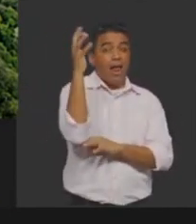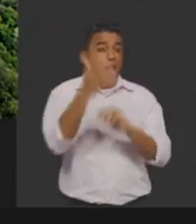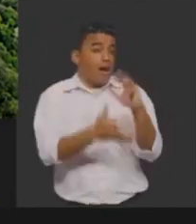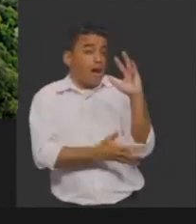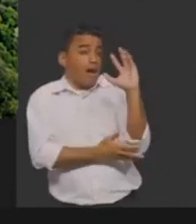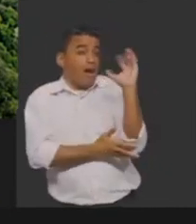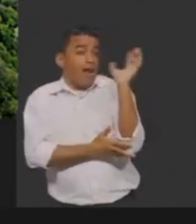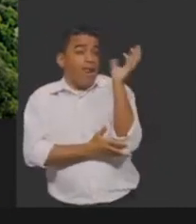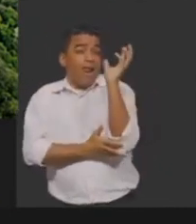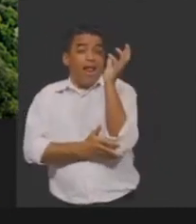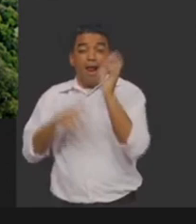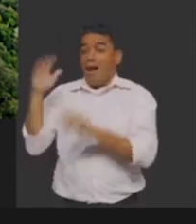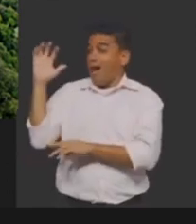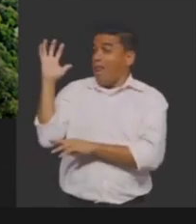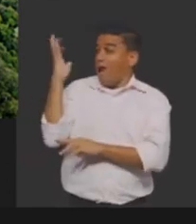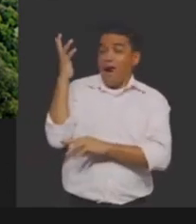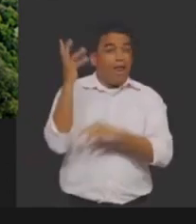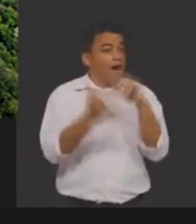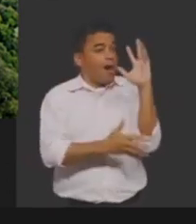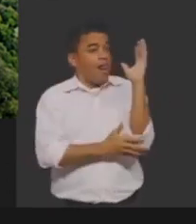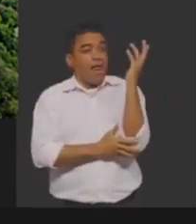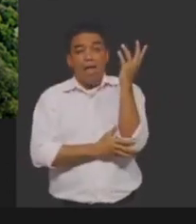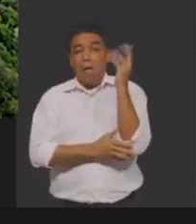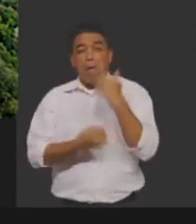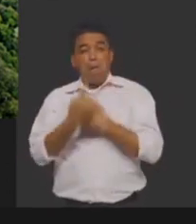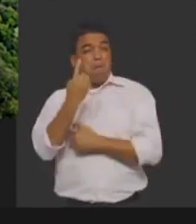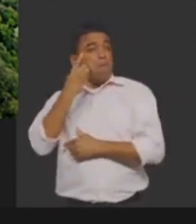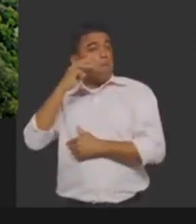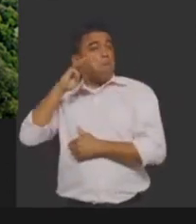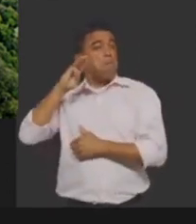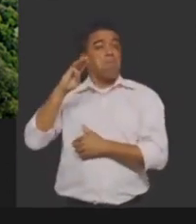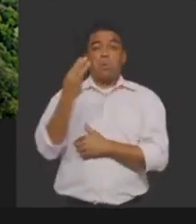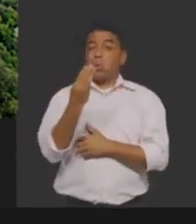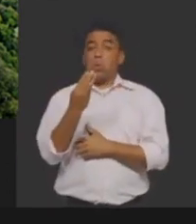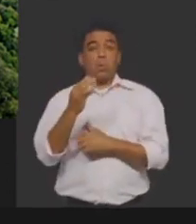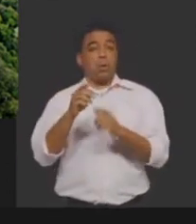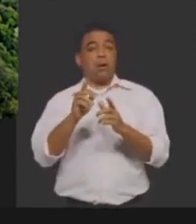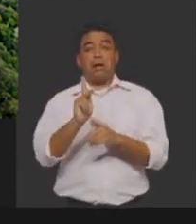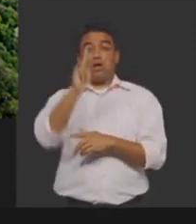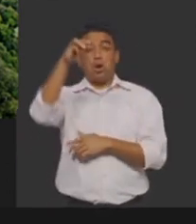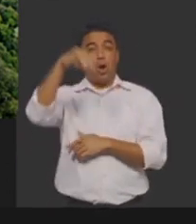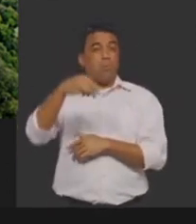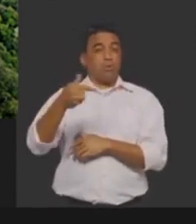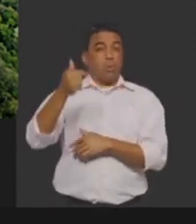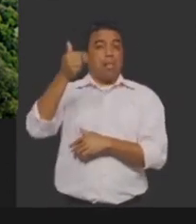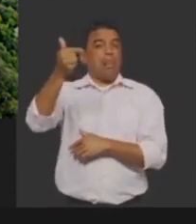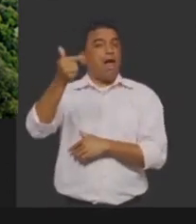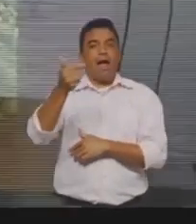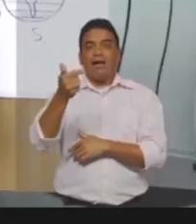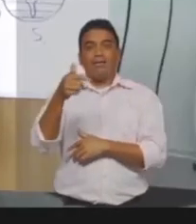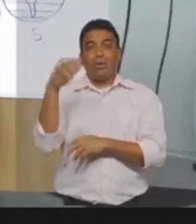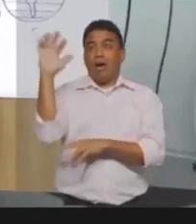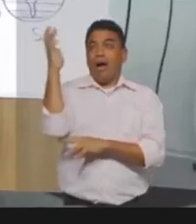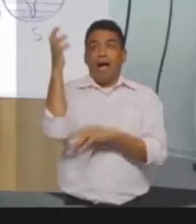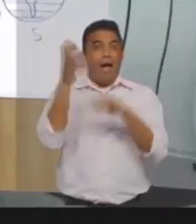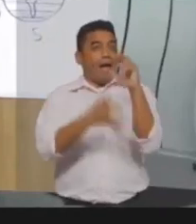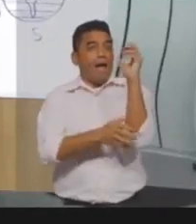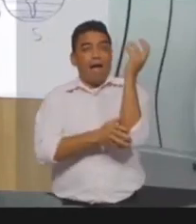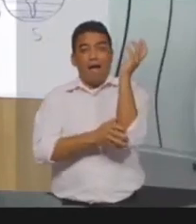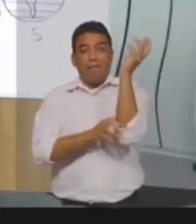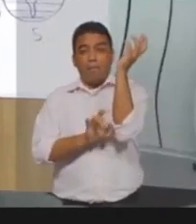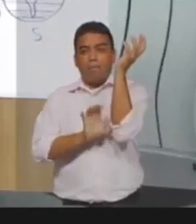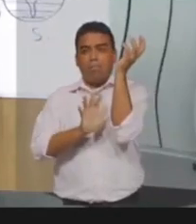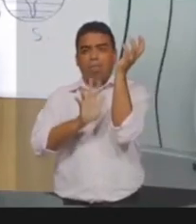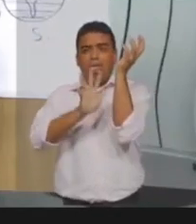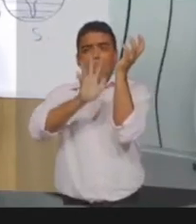quilômetros quadrados, que eu não sei o número exato, desculpe por isso, mas é muita árvore transpirando. Imagina a quantidade de